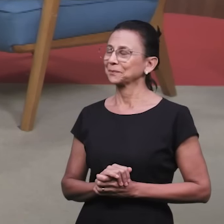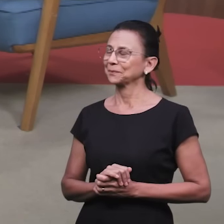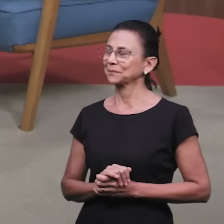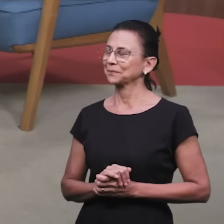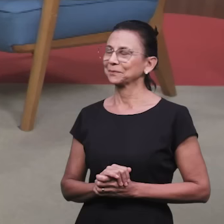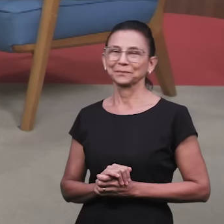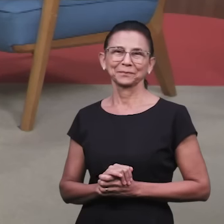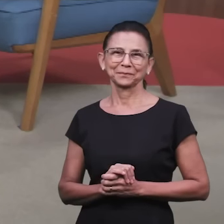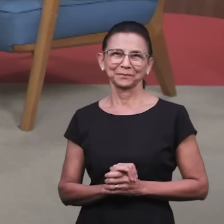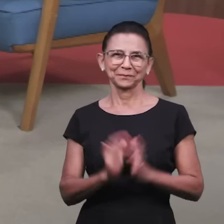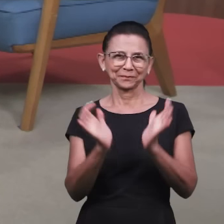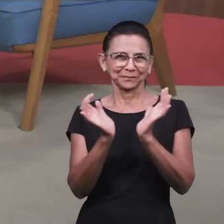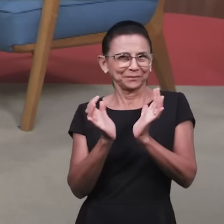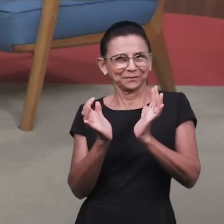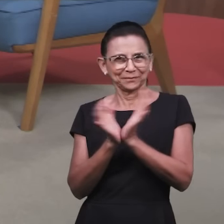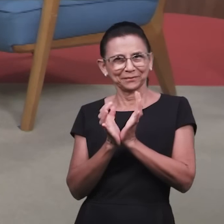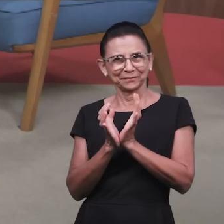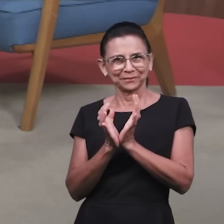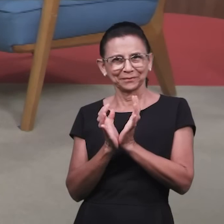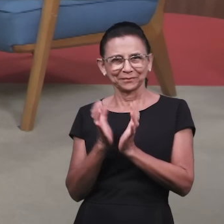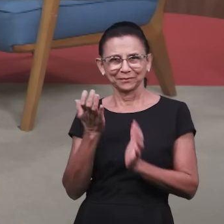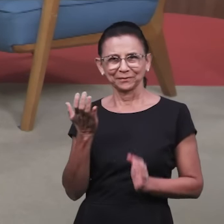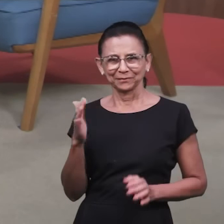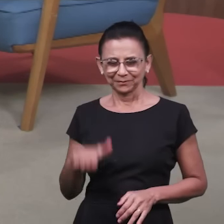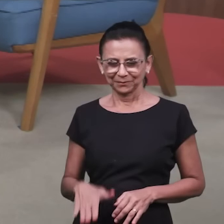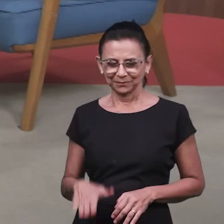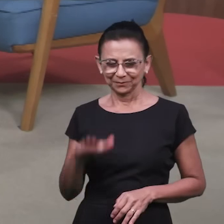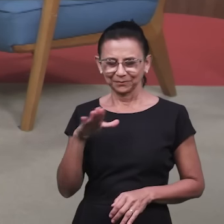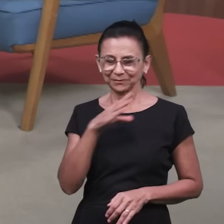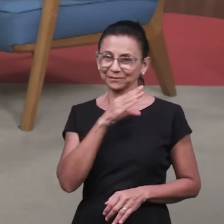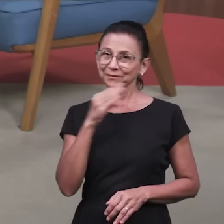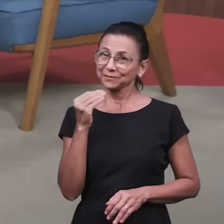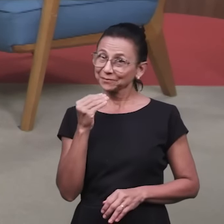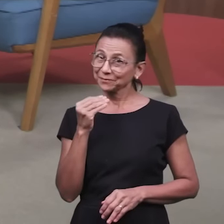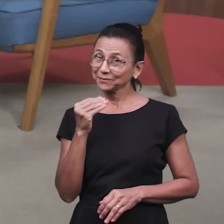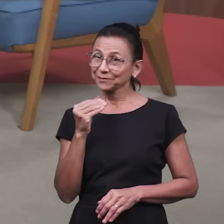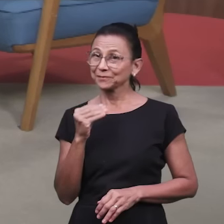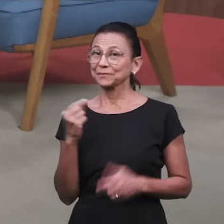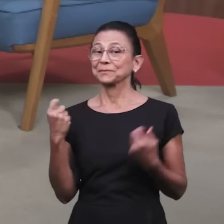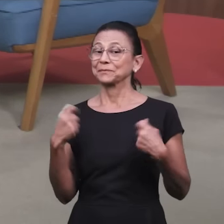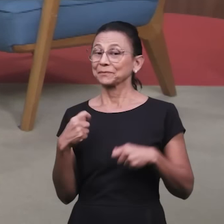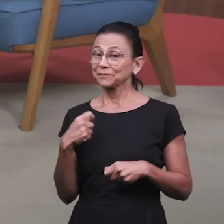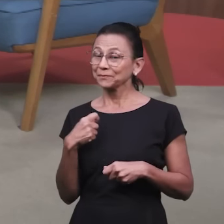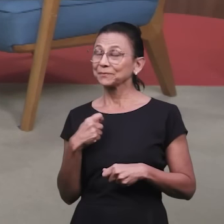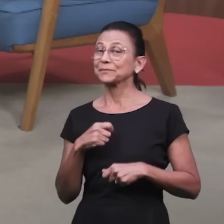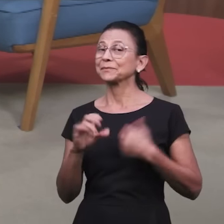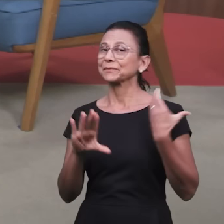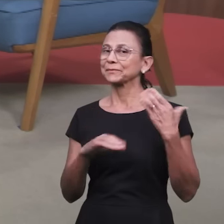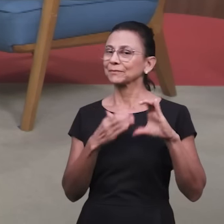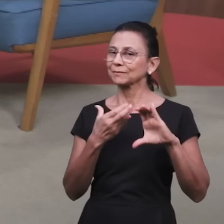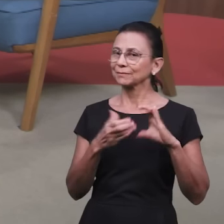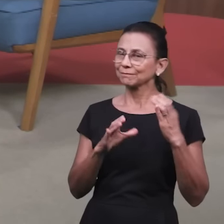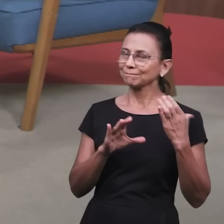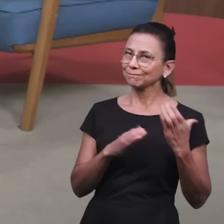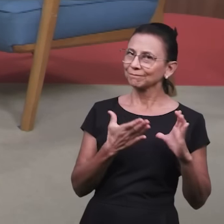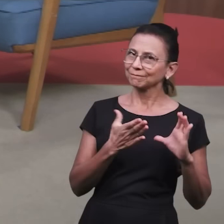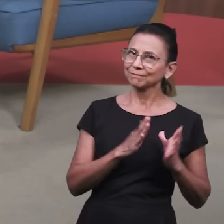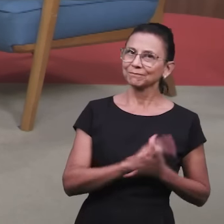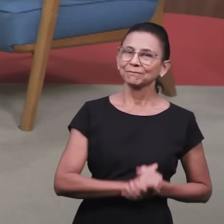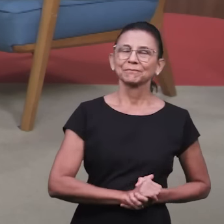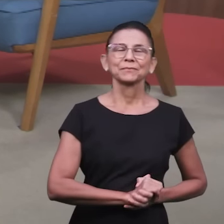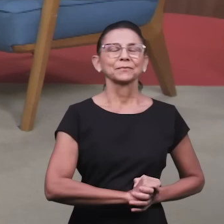os pequeninos, eles não podem faltar. Eles cantam uma bênção na igreja. E há uma outra coisa que é muito importante,